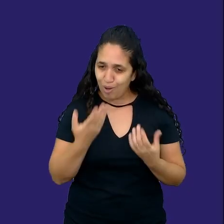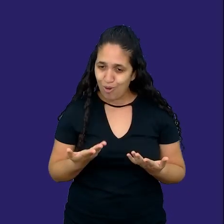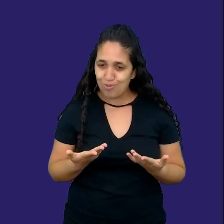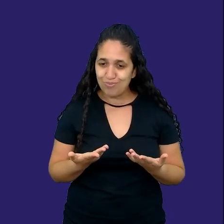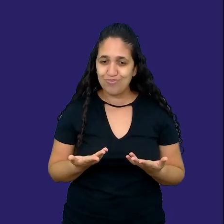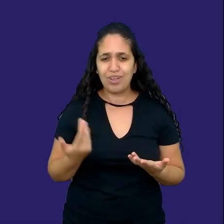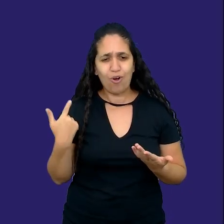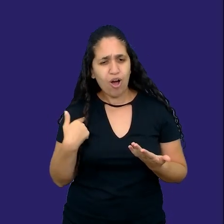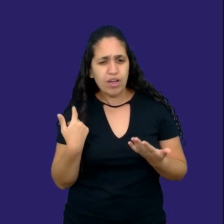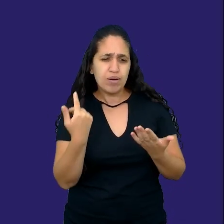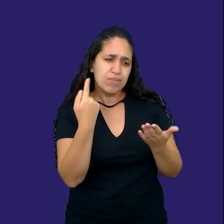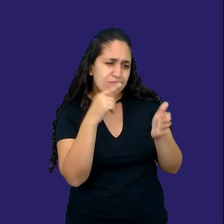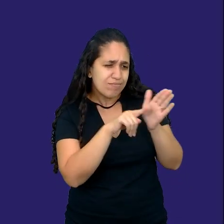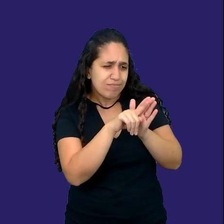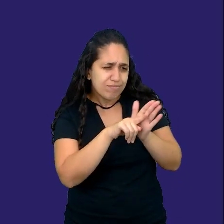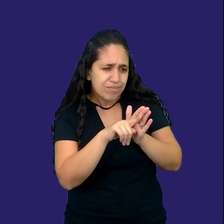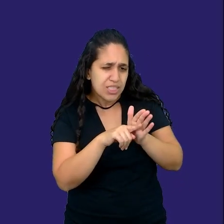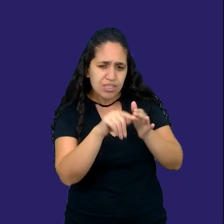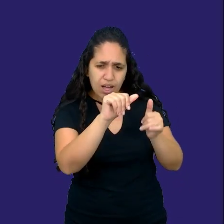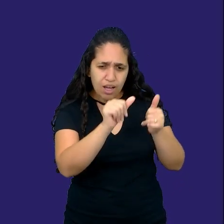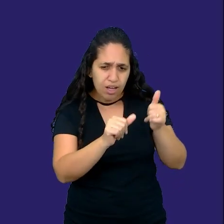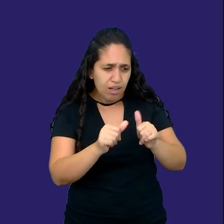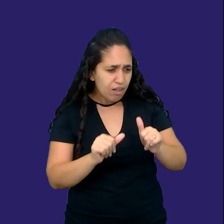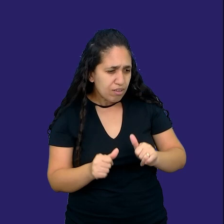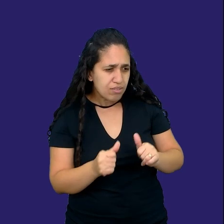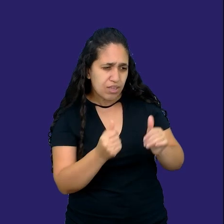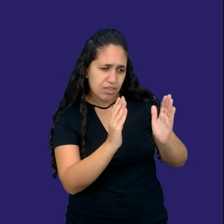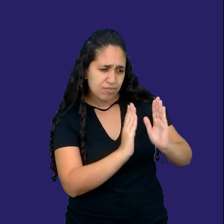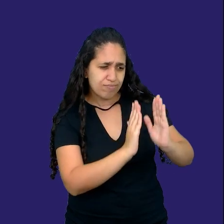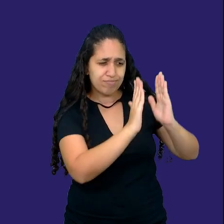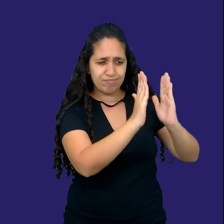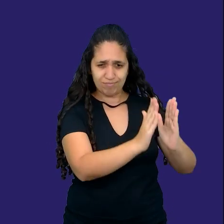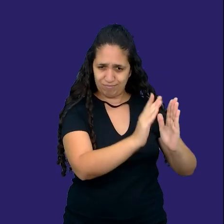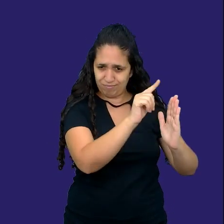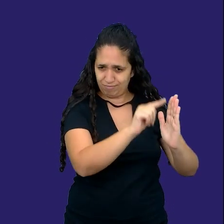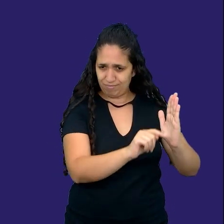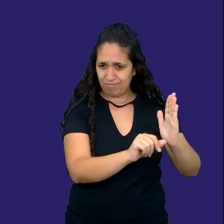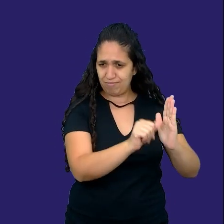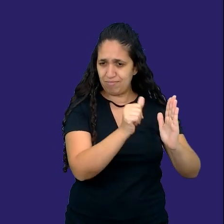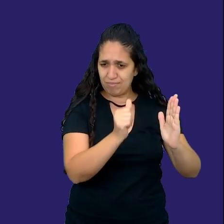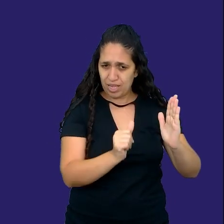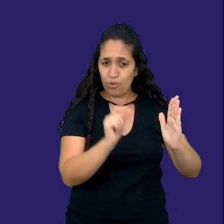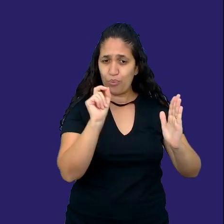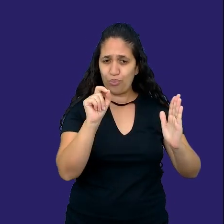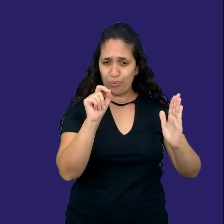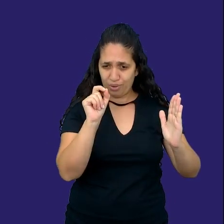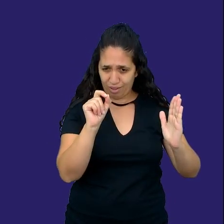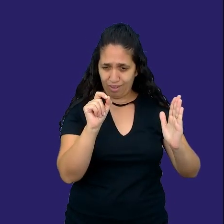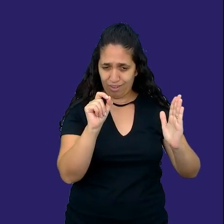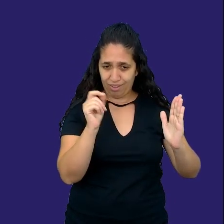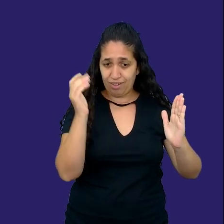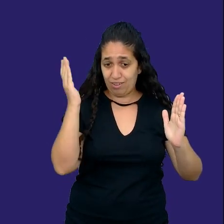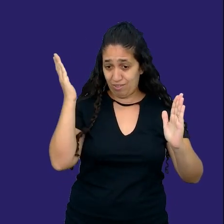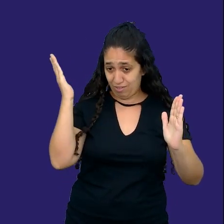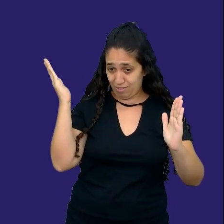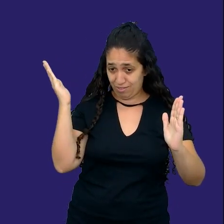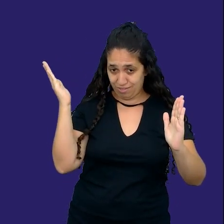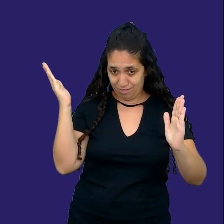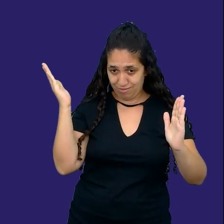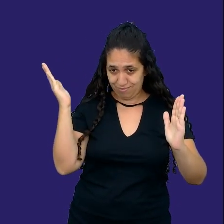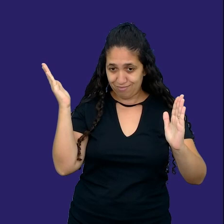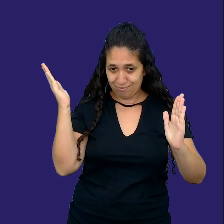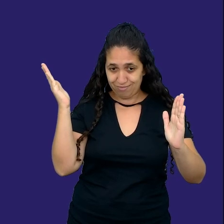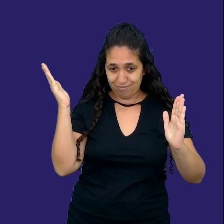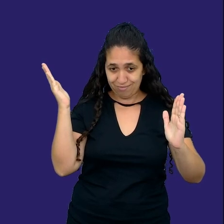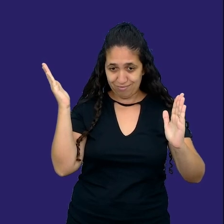gente poder analisar esse primeiro momento, esse primeiro situação nossa, o que a gente vai ver? Vai analisar a situação de aprendizagem 4 do volume